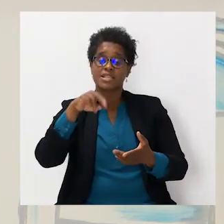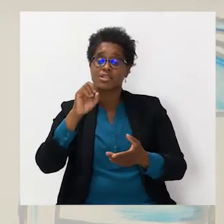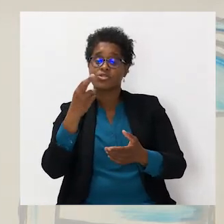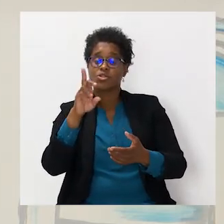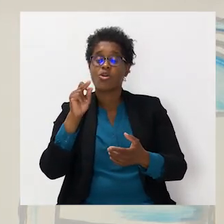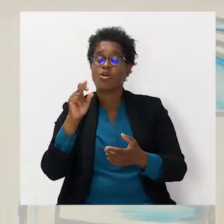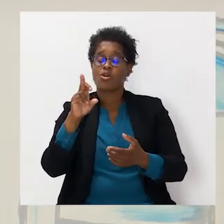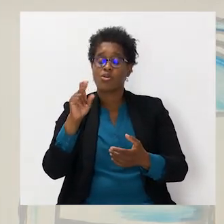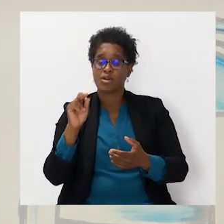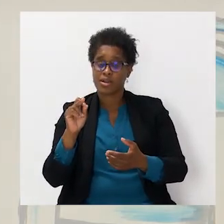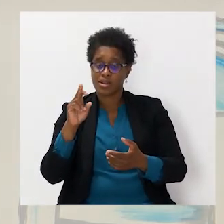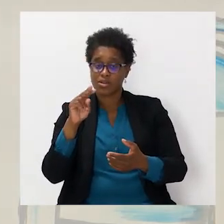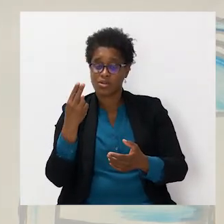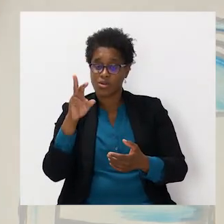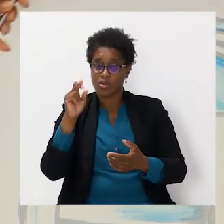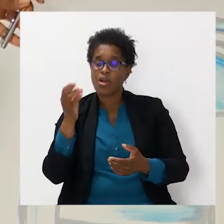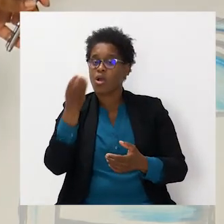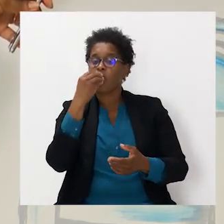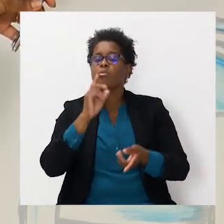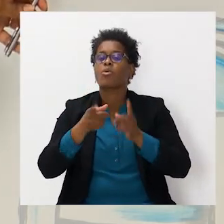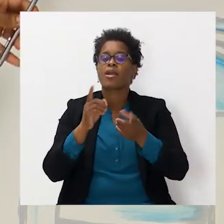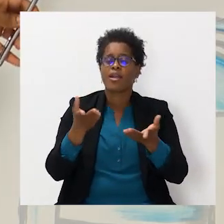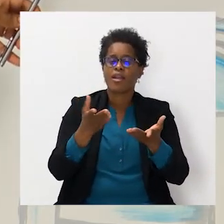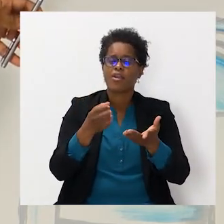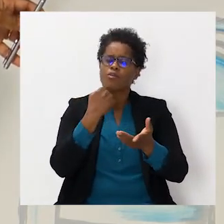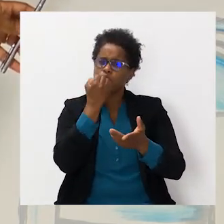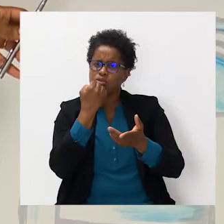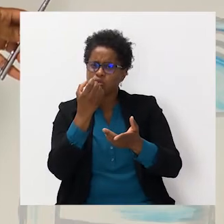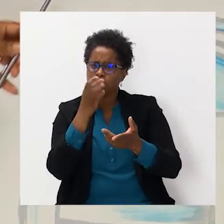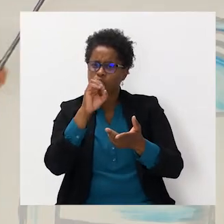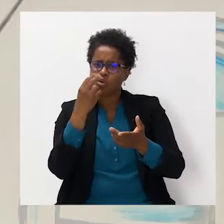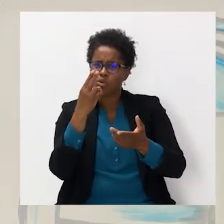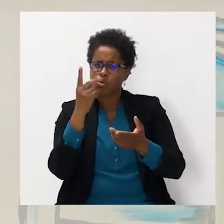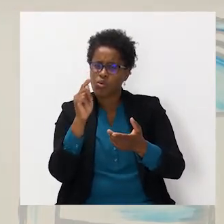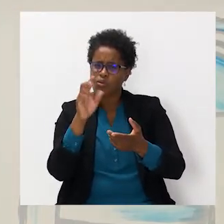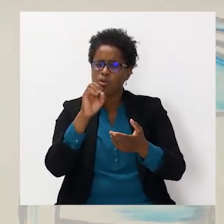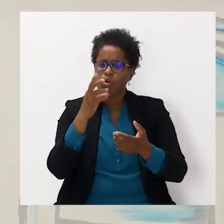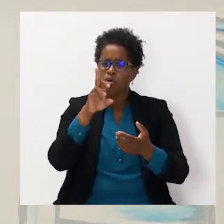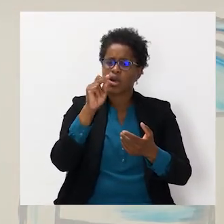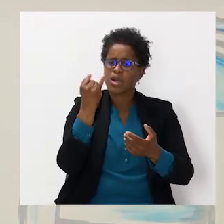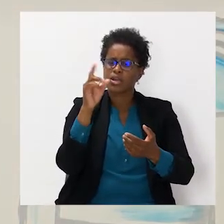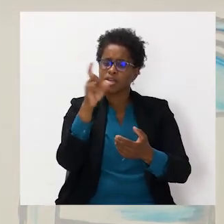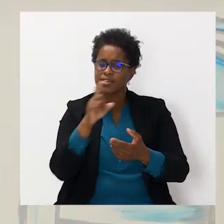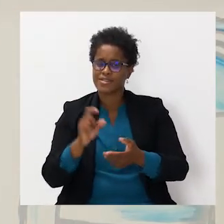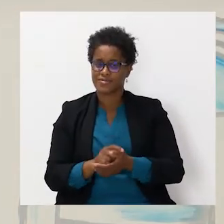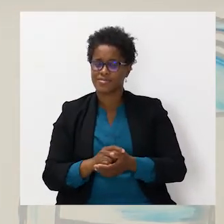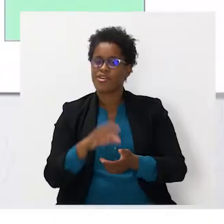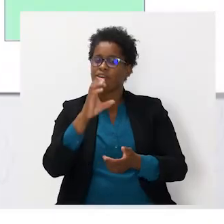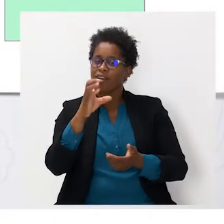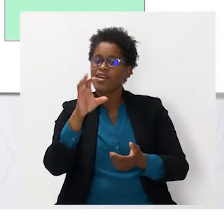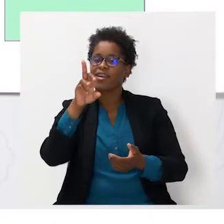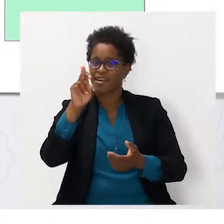quê? Da cenoura come o fruto, couve ou a raiz. A cenoura é